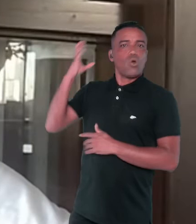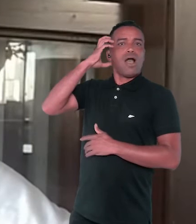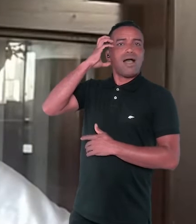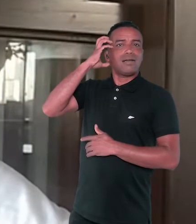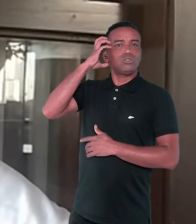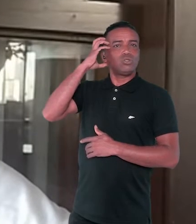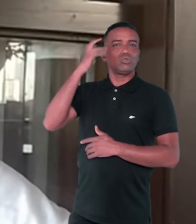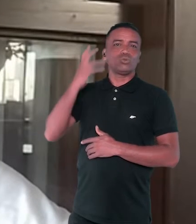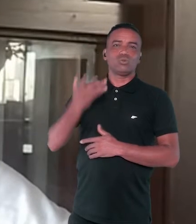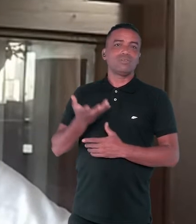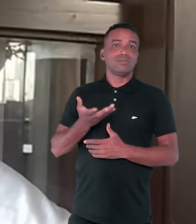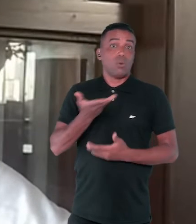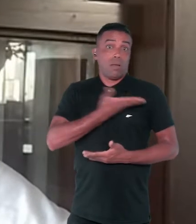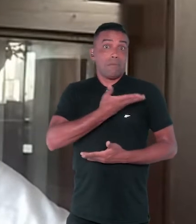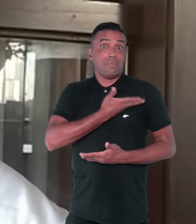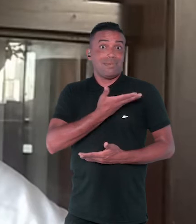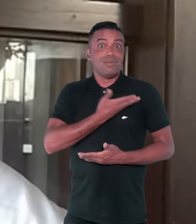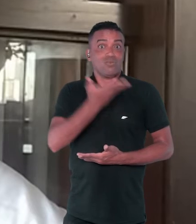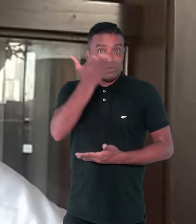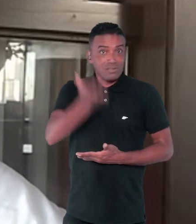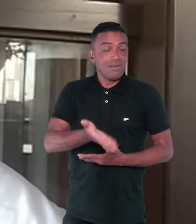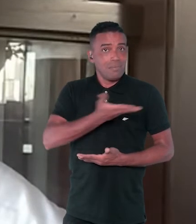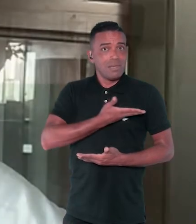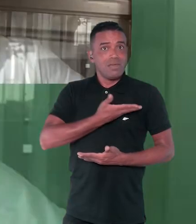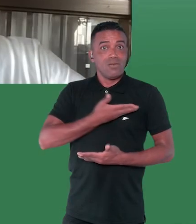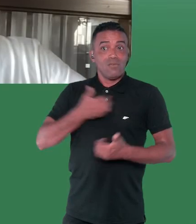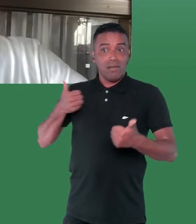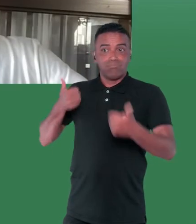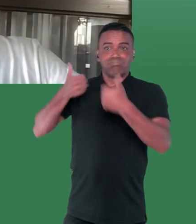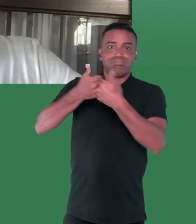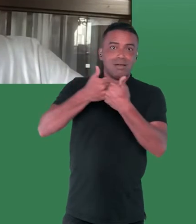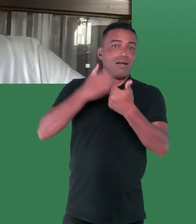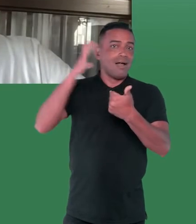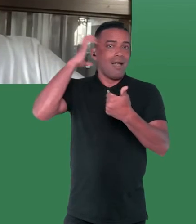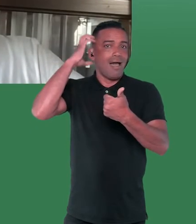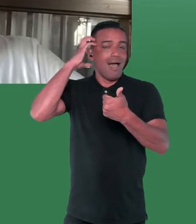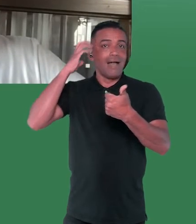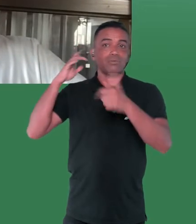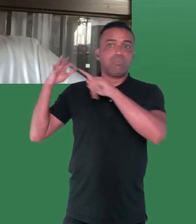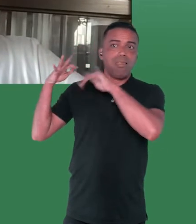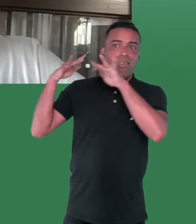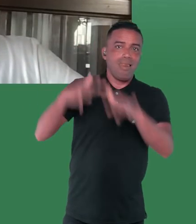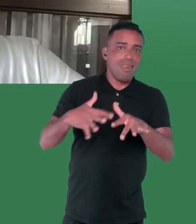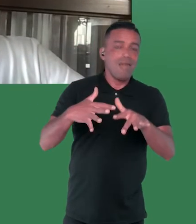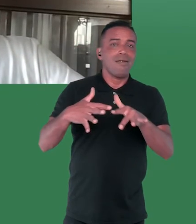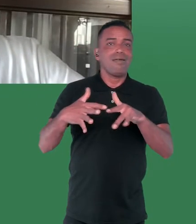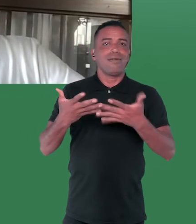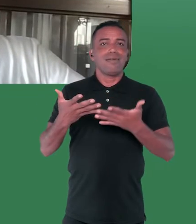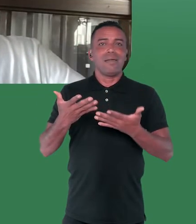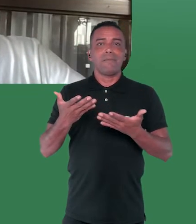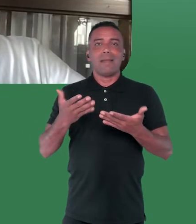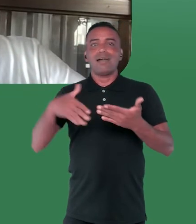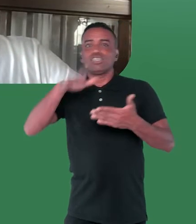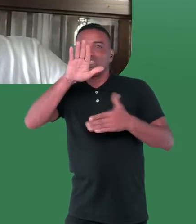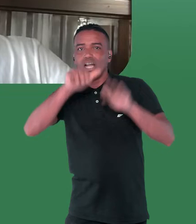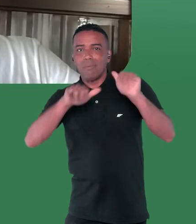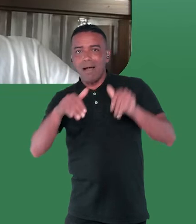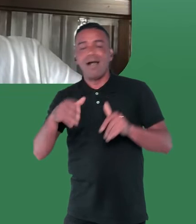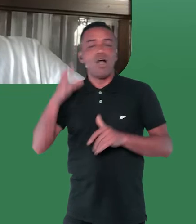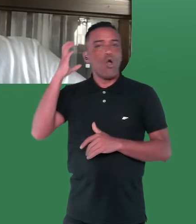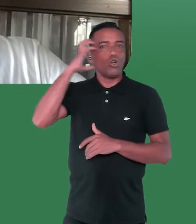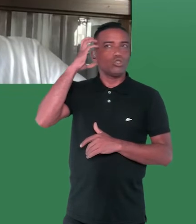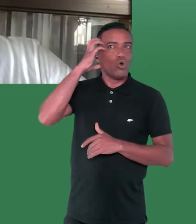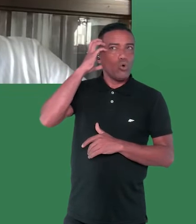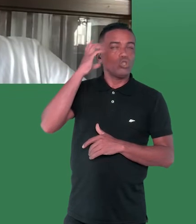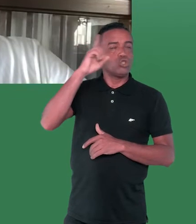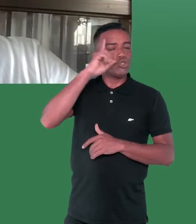que tem a ser como amigo, né? Tem aqueles que param na porta da rádio e te ouve todo dia,